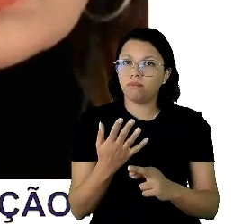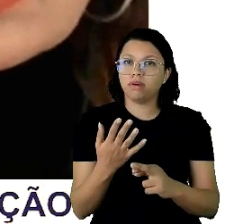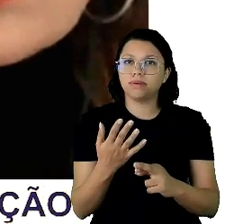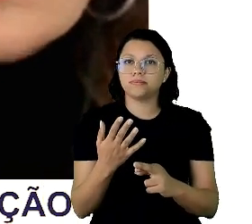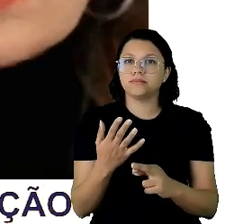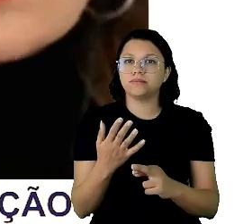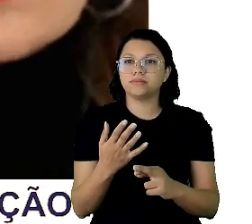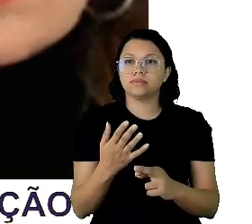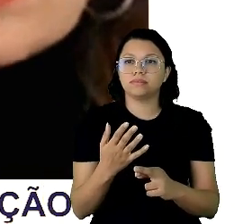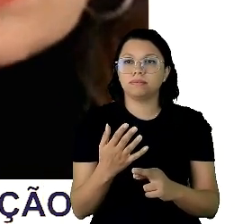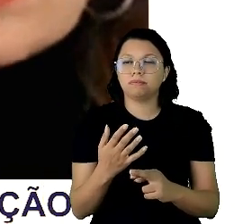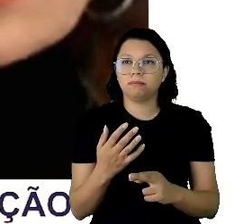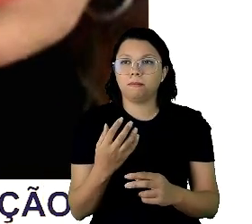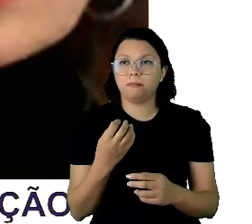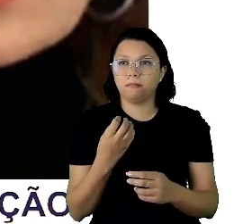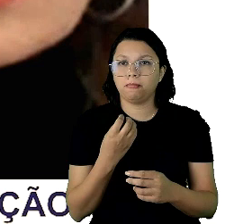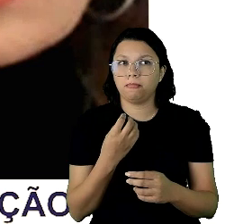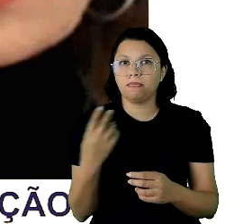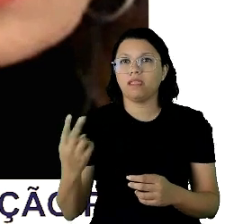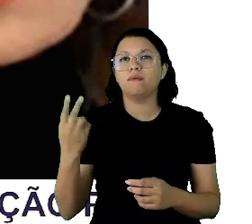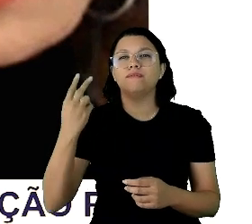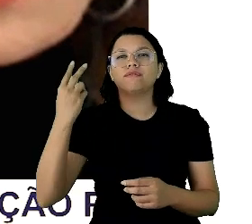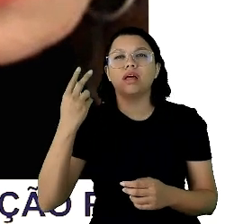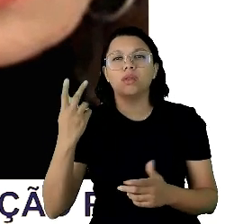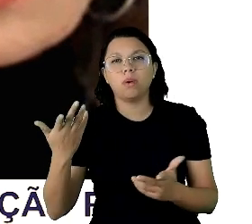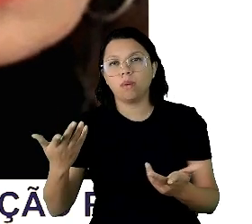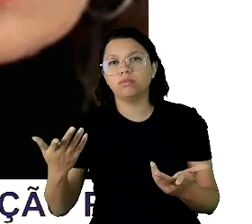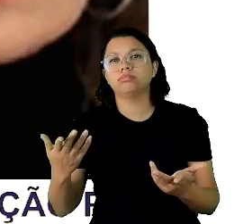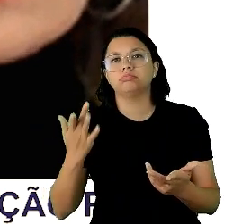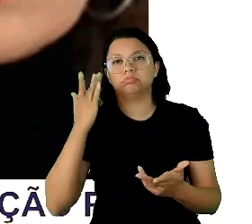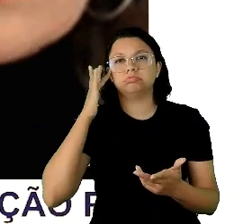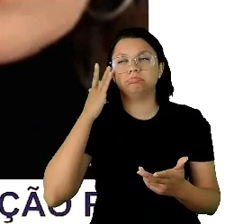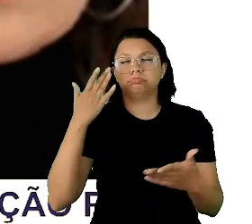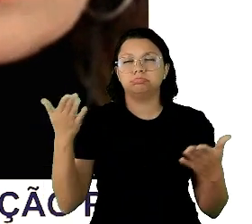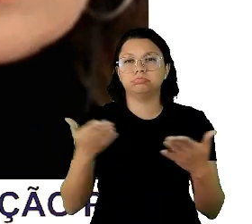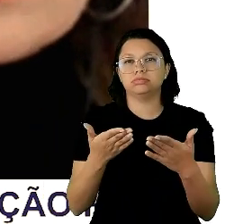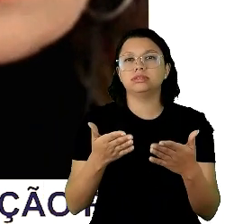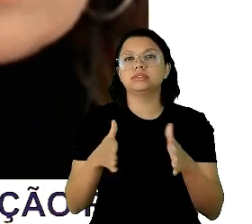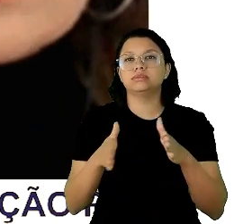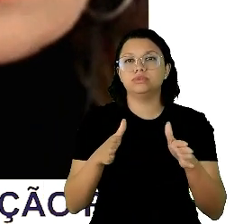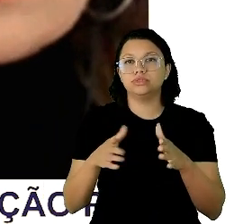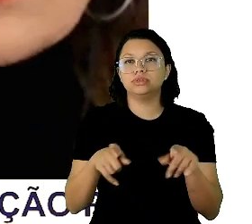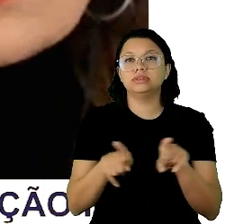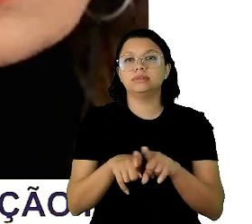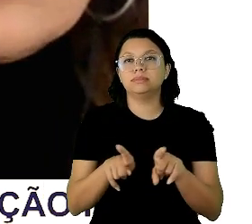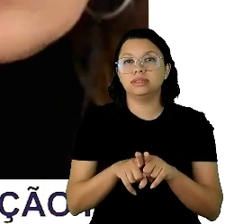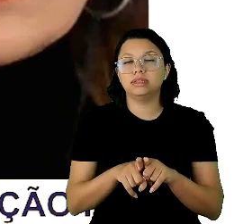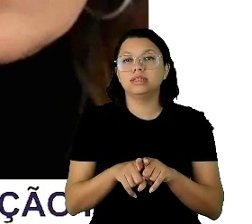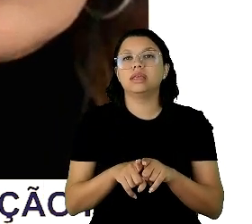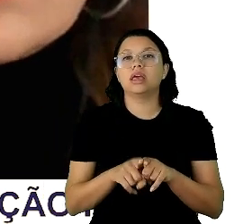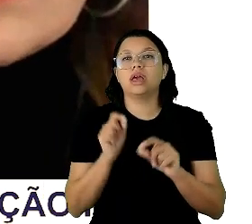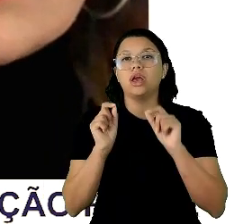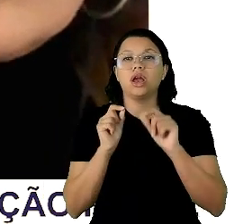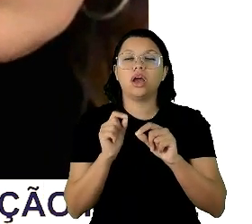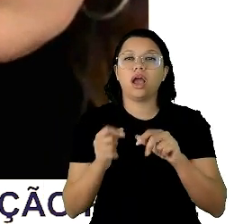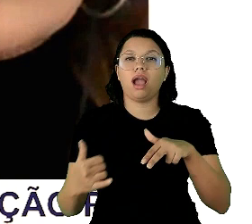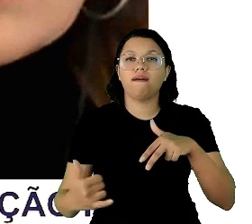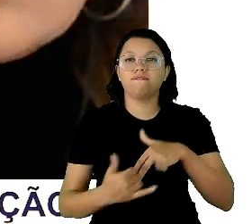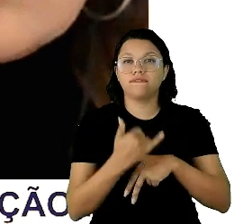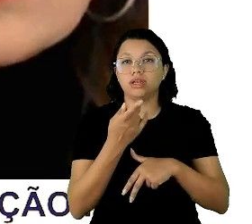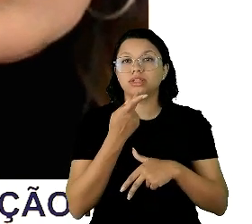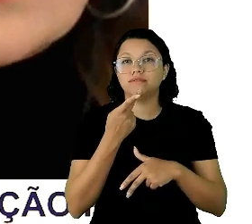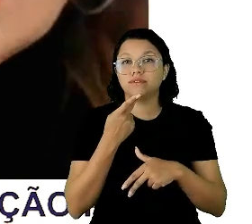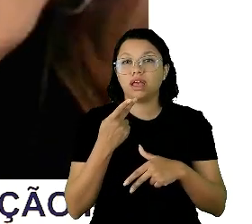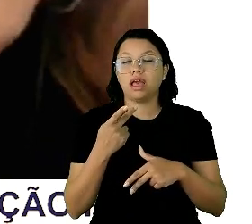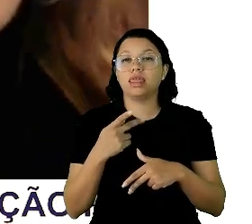um valor e que ela acha que esses casos também, a palavra da vítima constituiria um bom elemento, tem